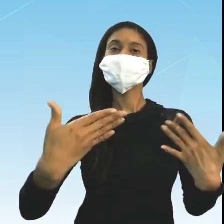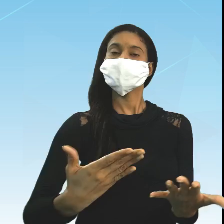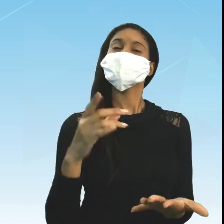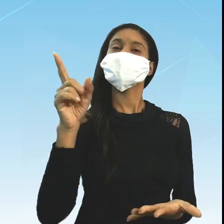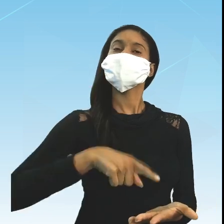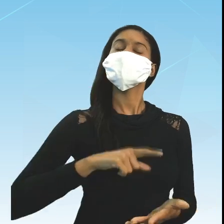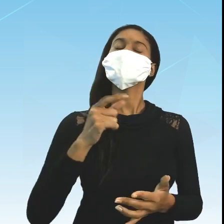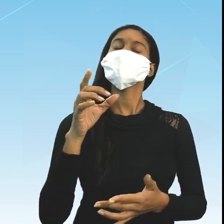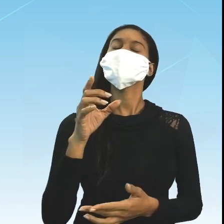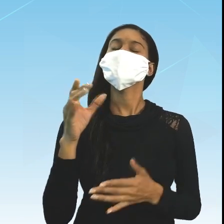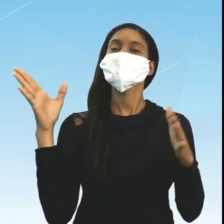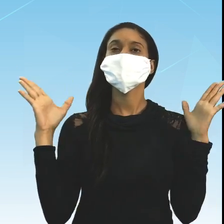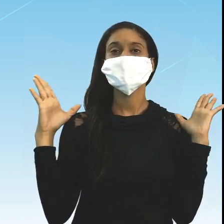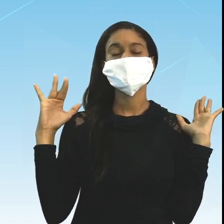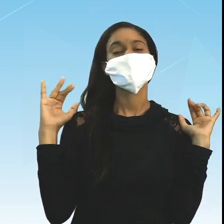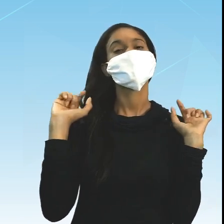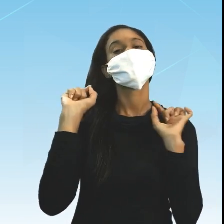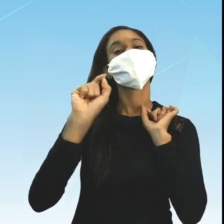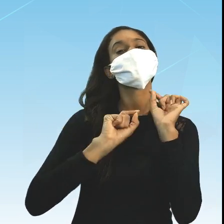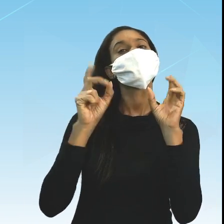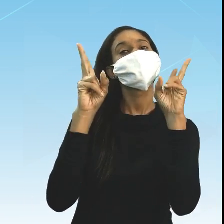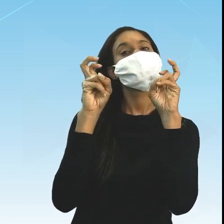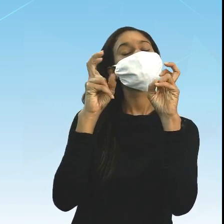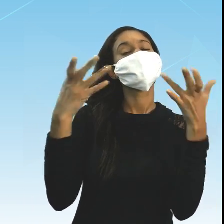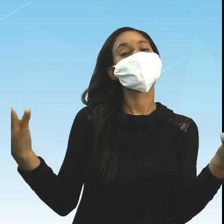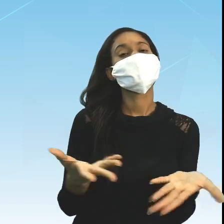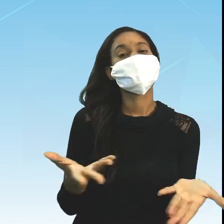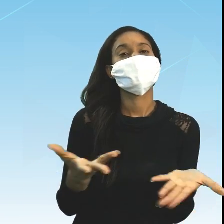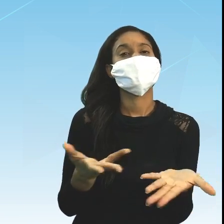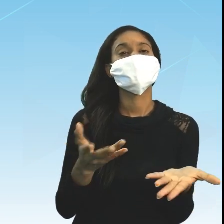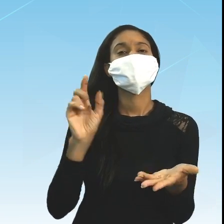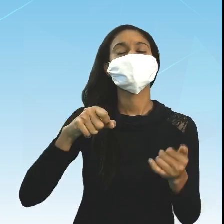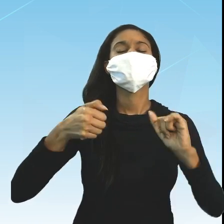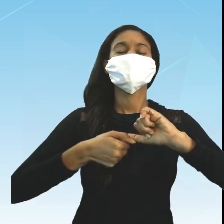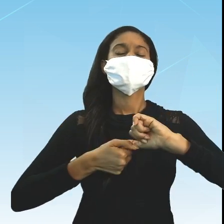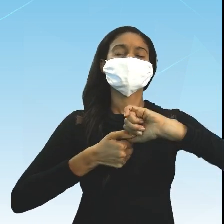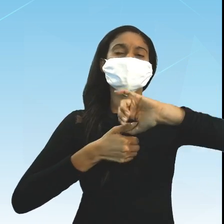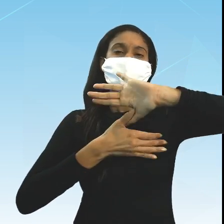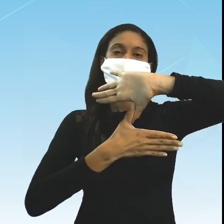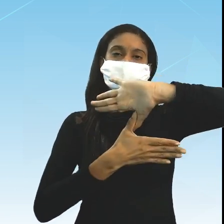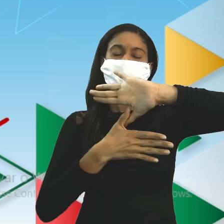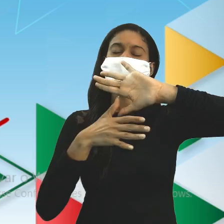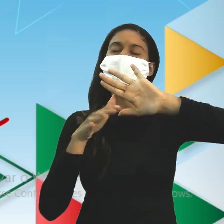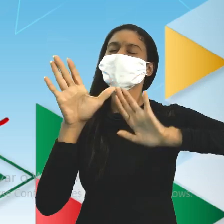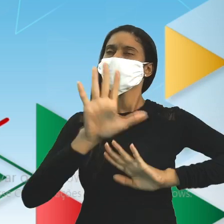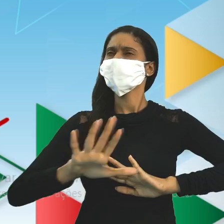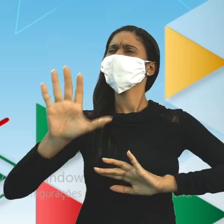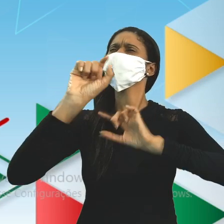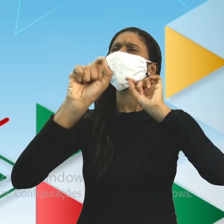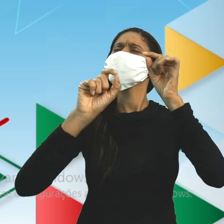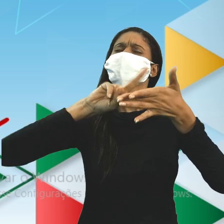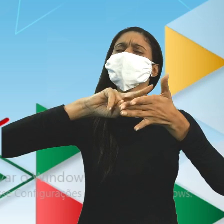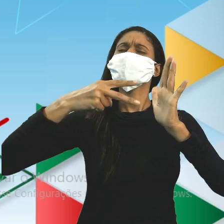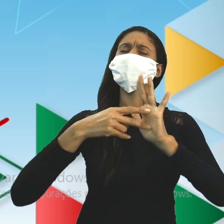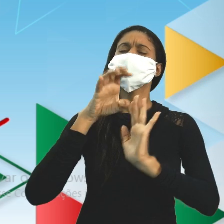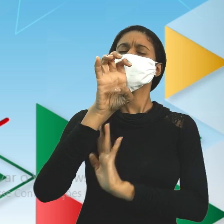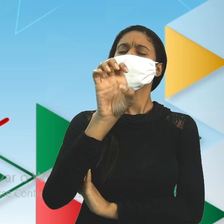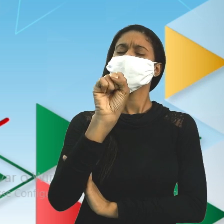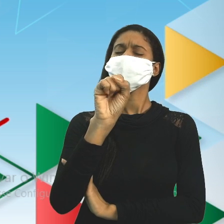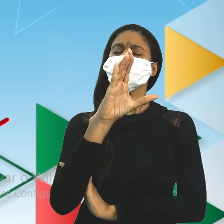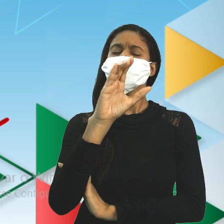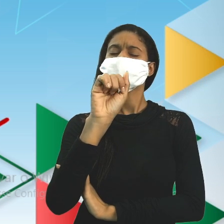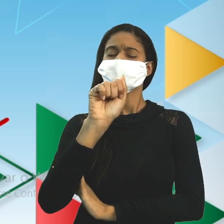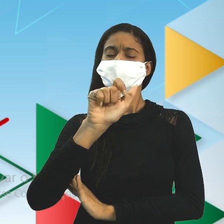Qual é, meus anjos, o tema? O tema hoje é mapas. A gente vai saber o que é escala